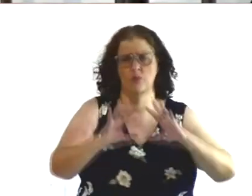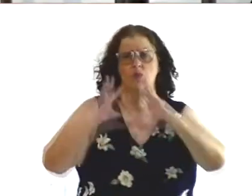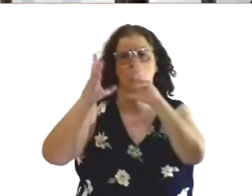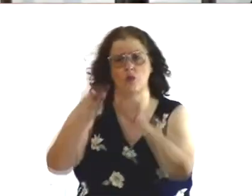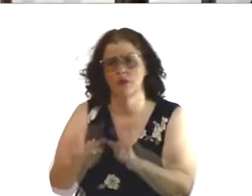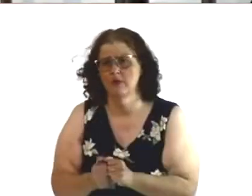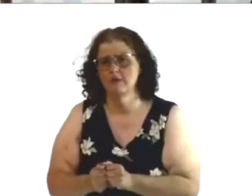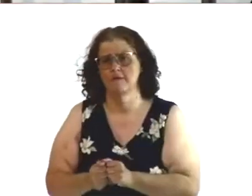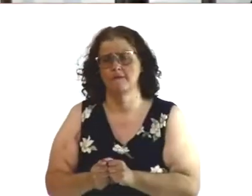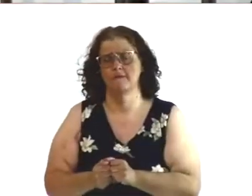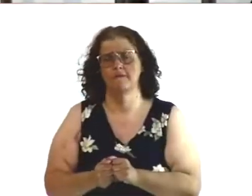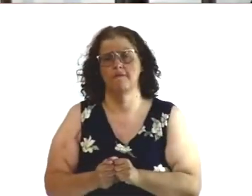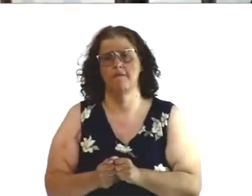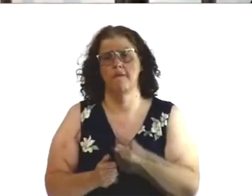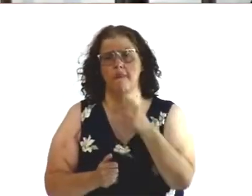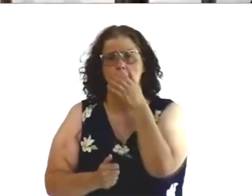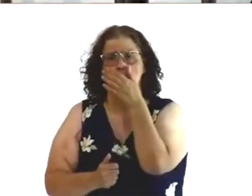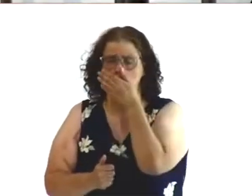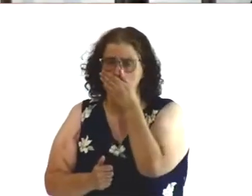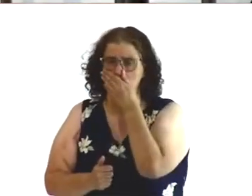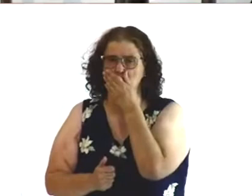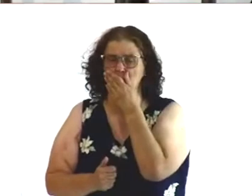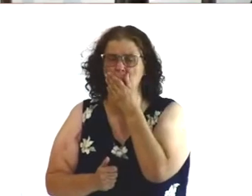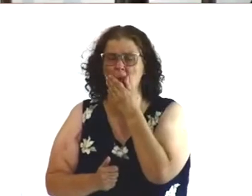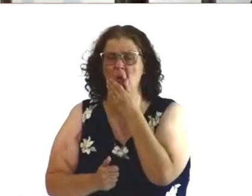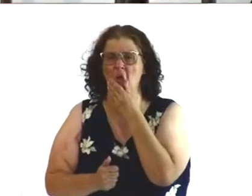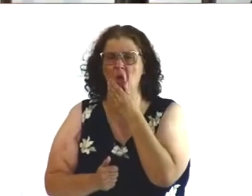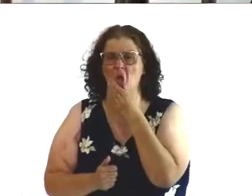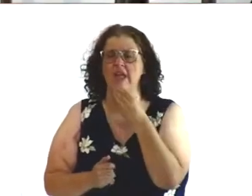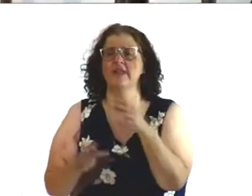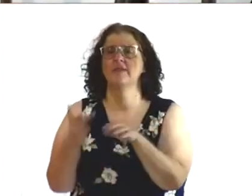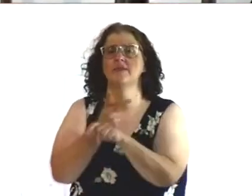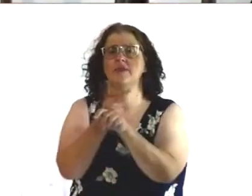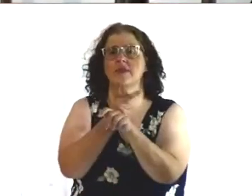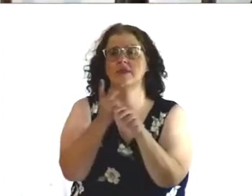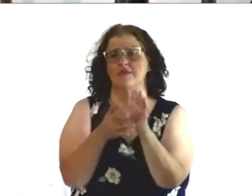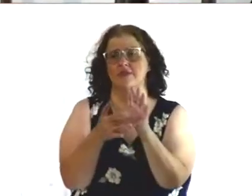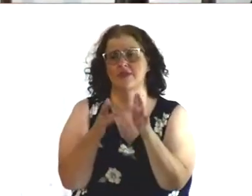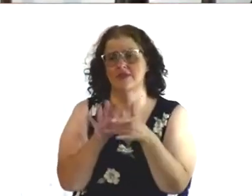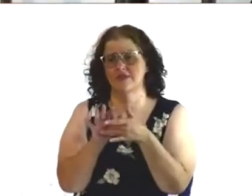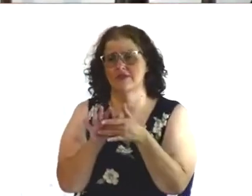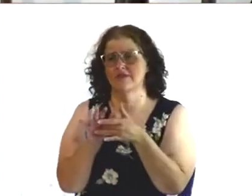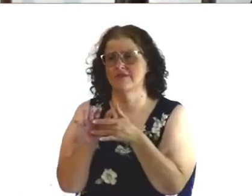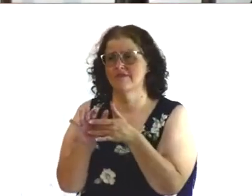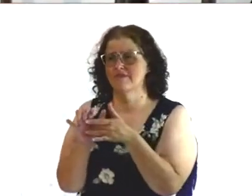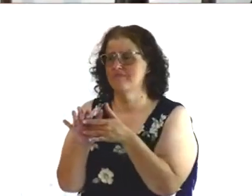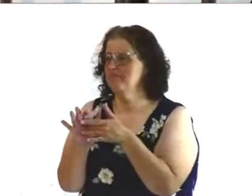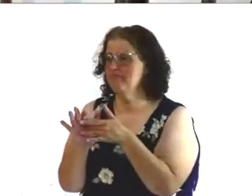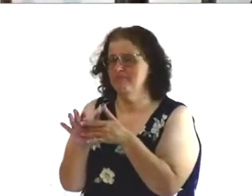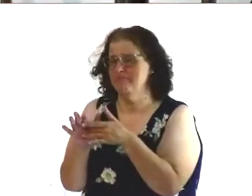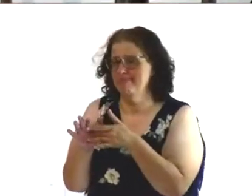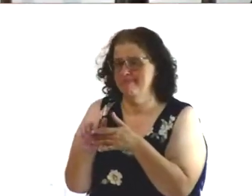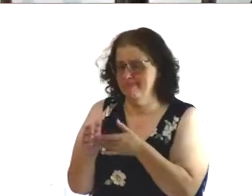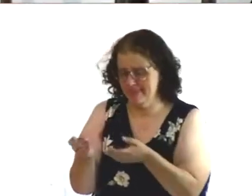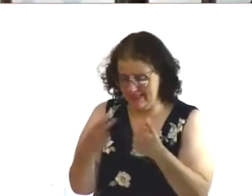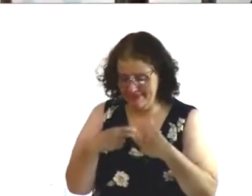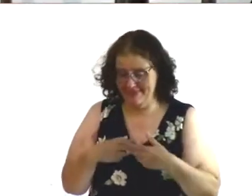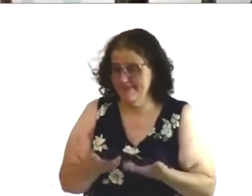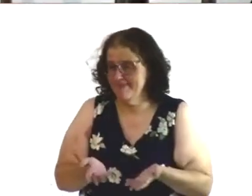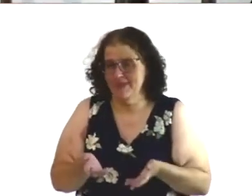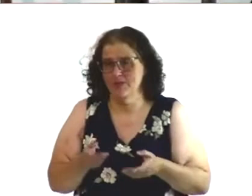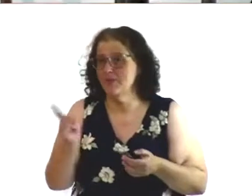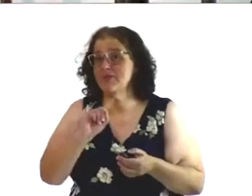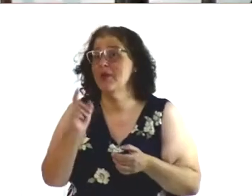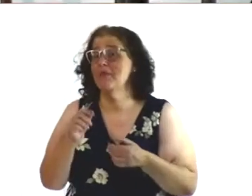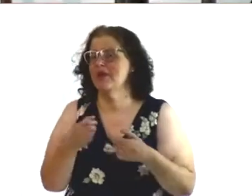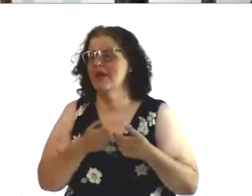por Jesus para adorar, de alguma maneira elas sabem de tudo isso,